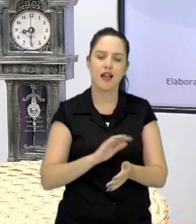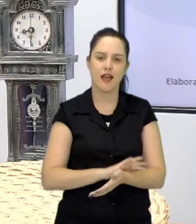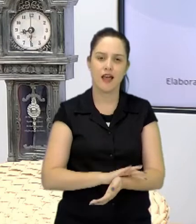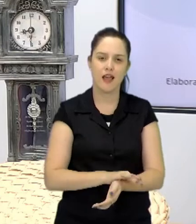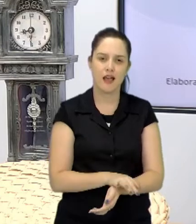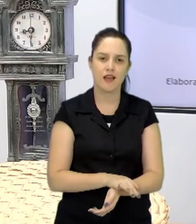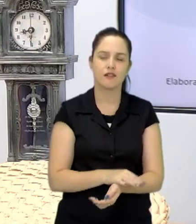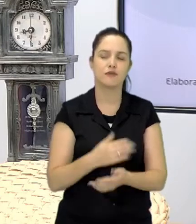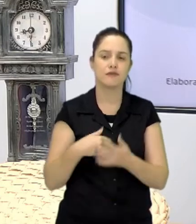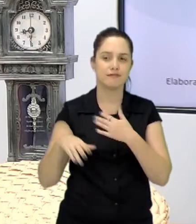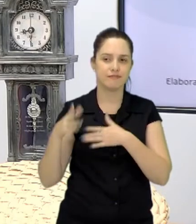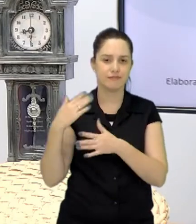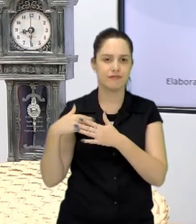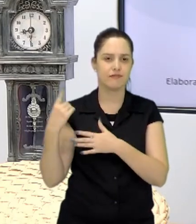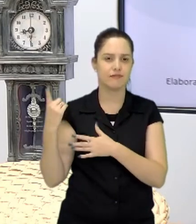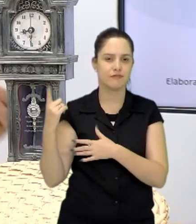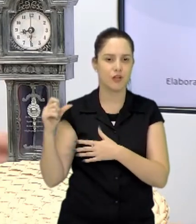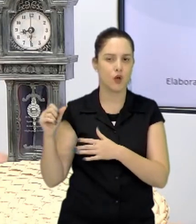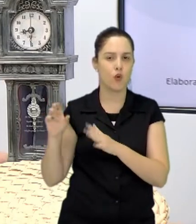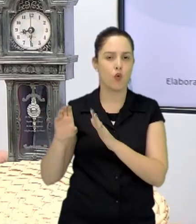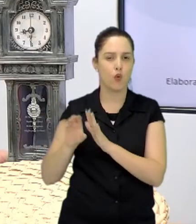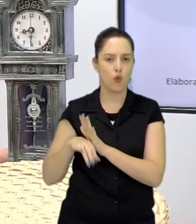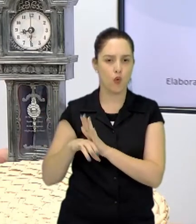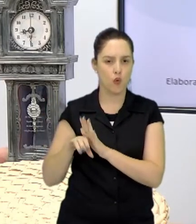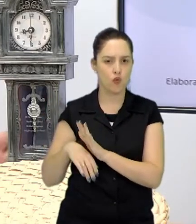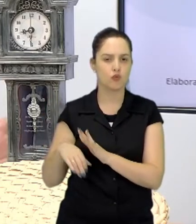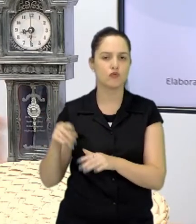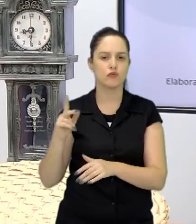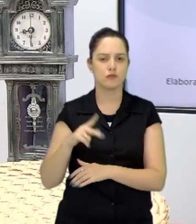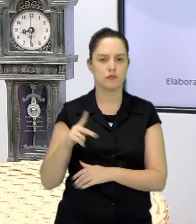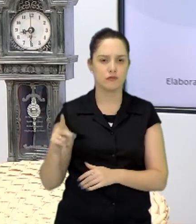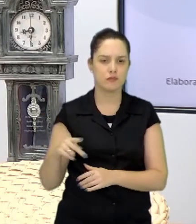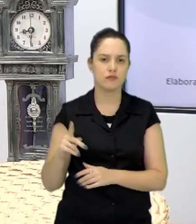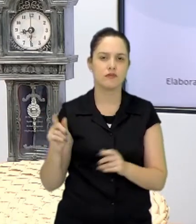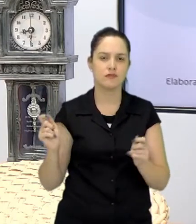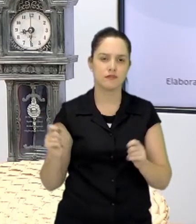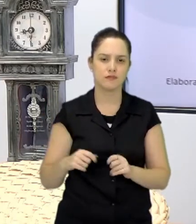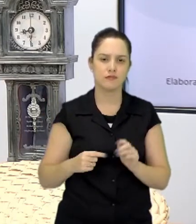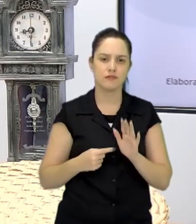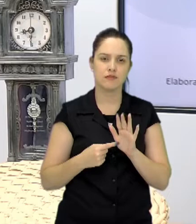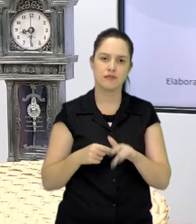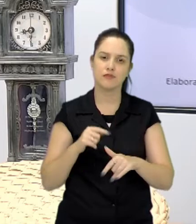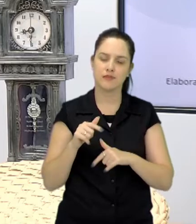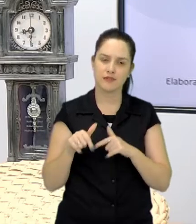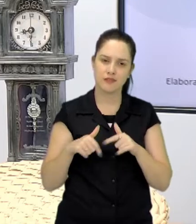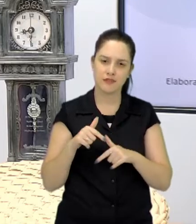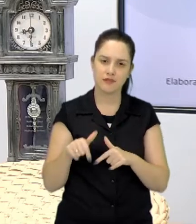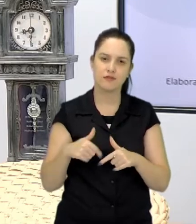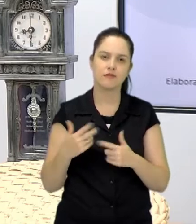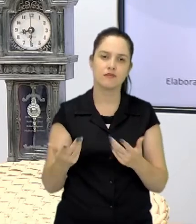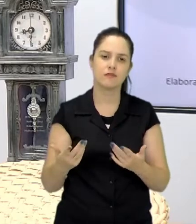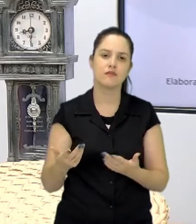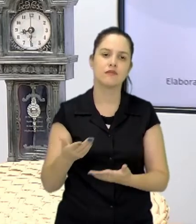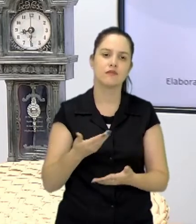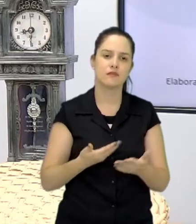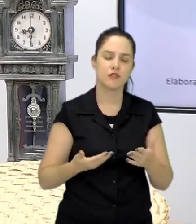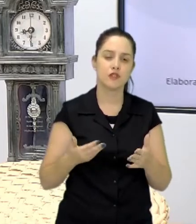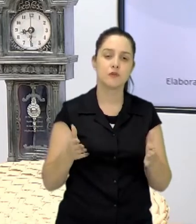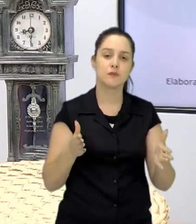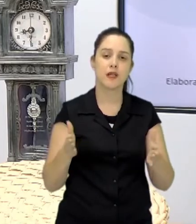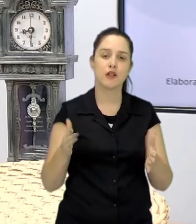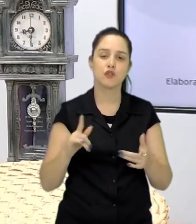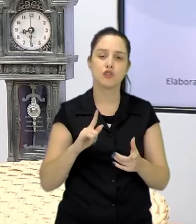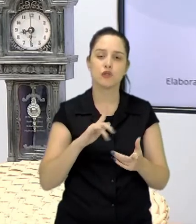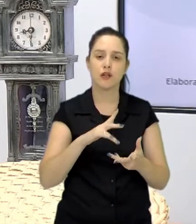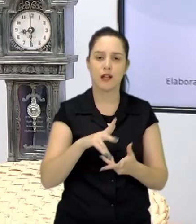século XIX, esse conceito, conforme o professor Kleber está lá trabalhando nas aulas de transformação do espaço geográfico, o conceito